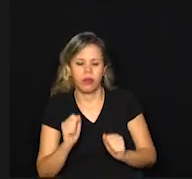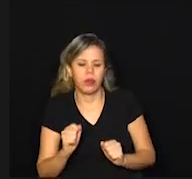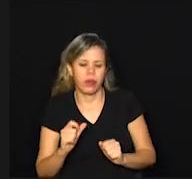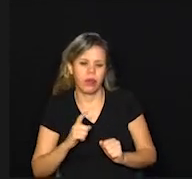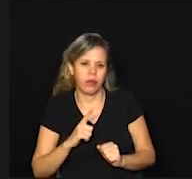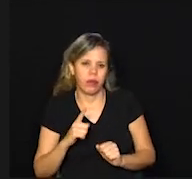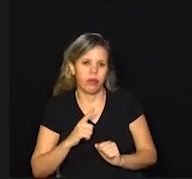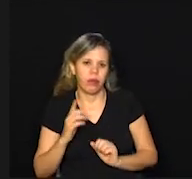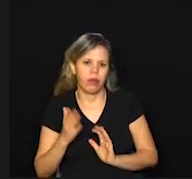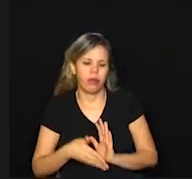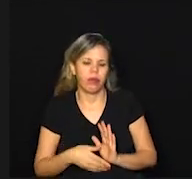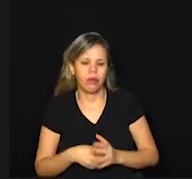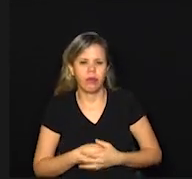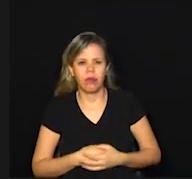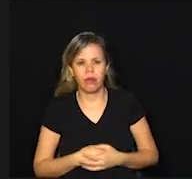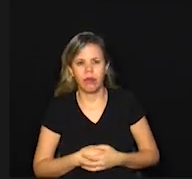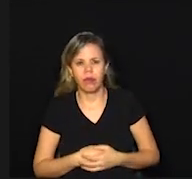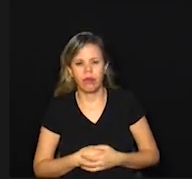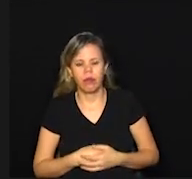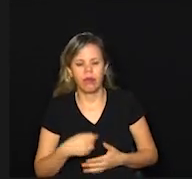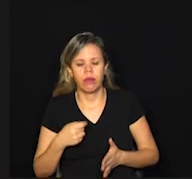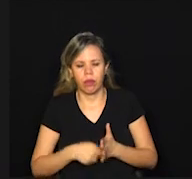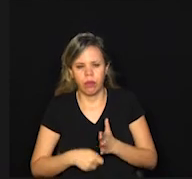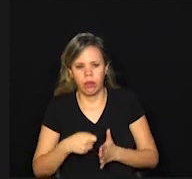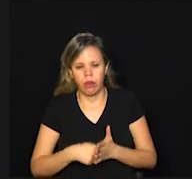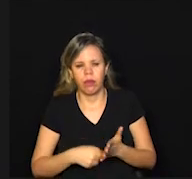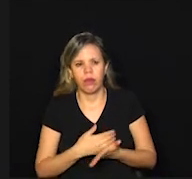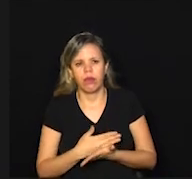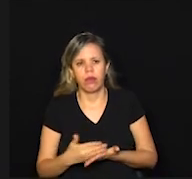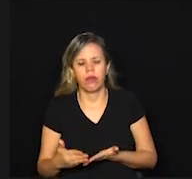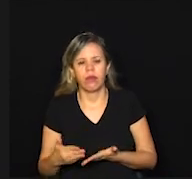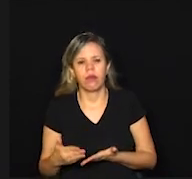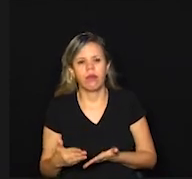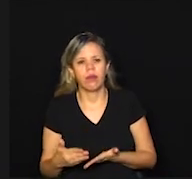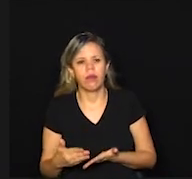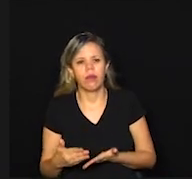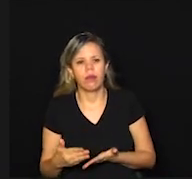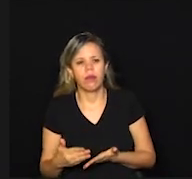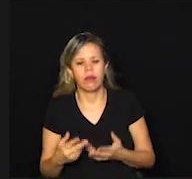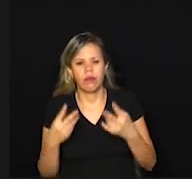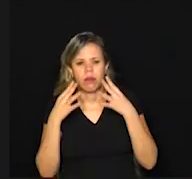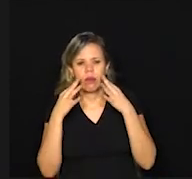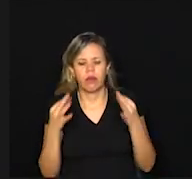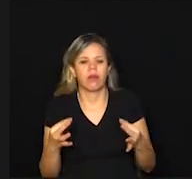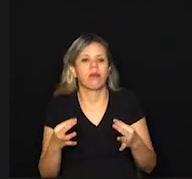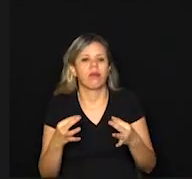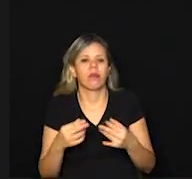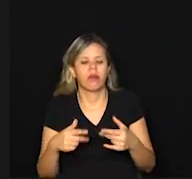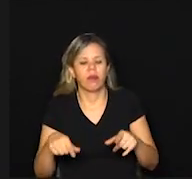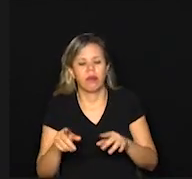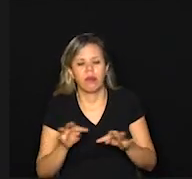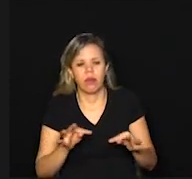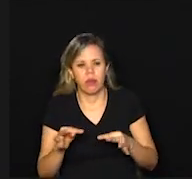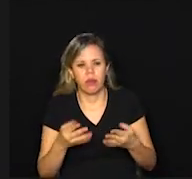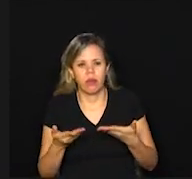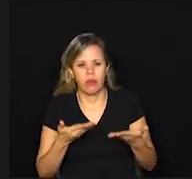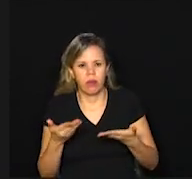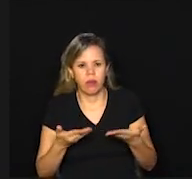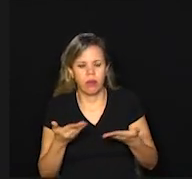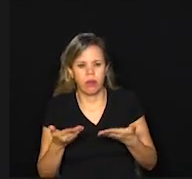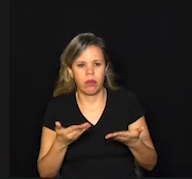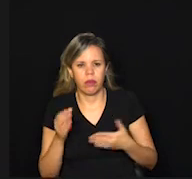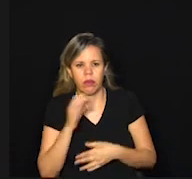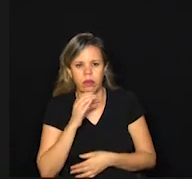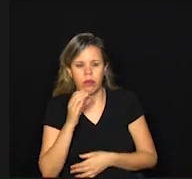garantir que as nossas políticas comecem a ser molhadas né e tratadas como